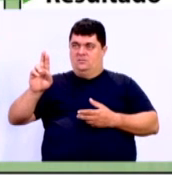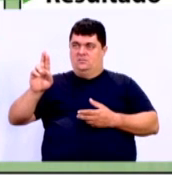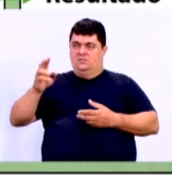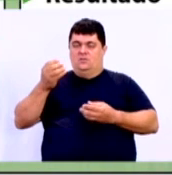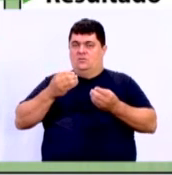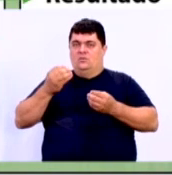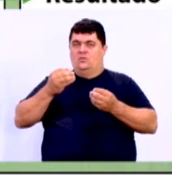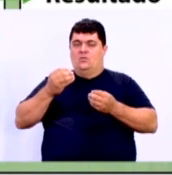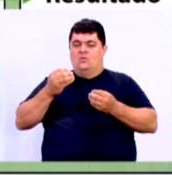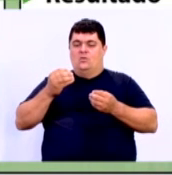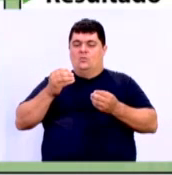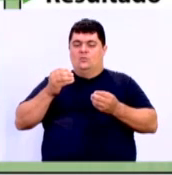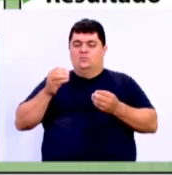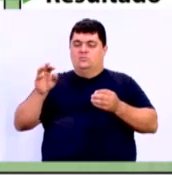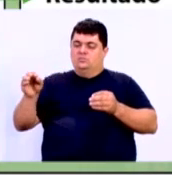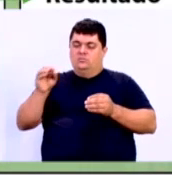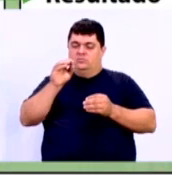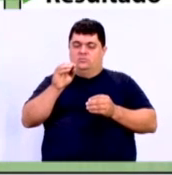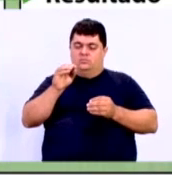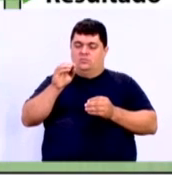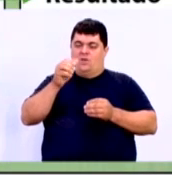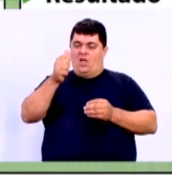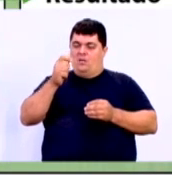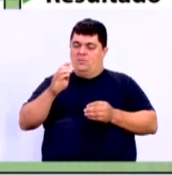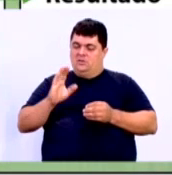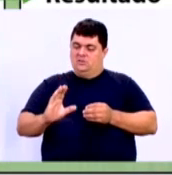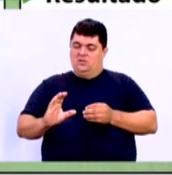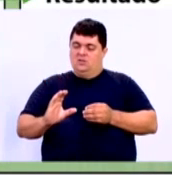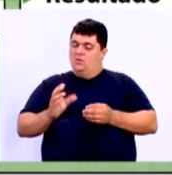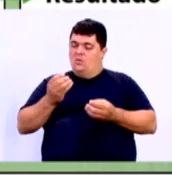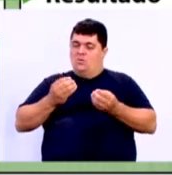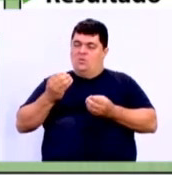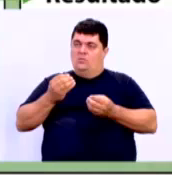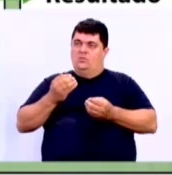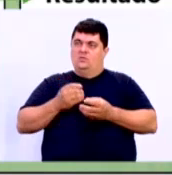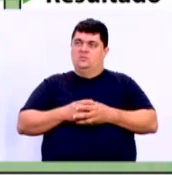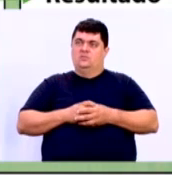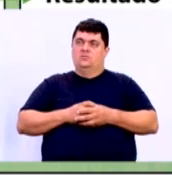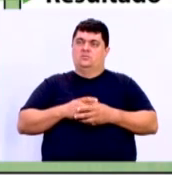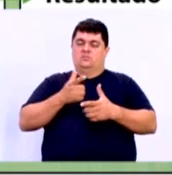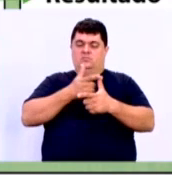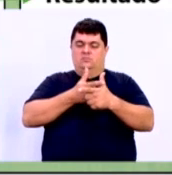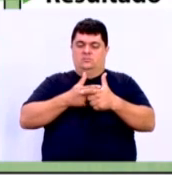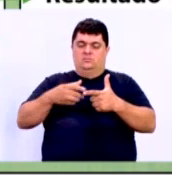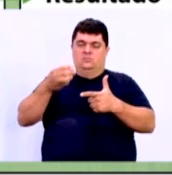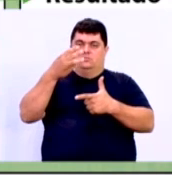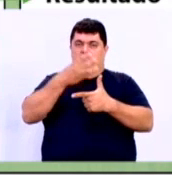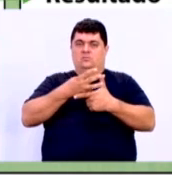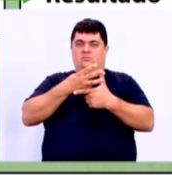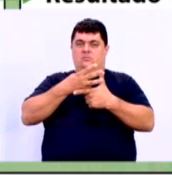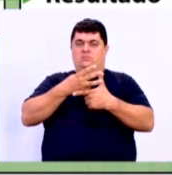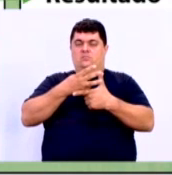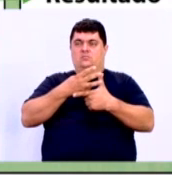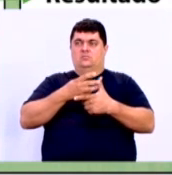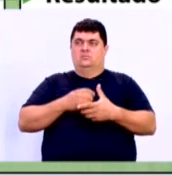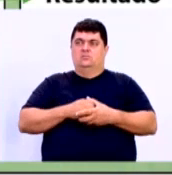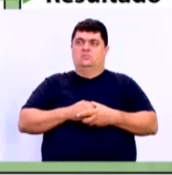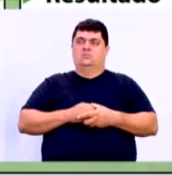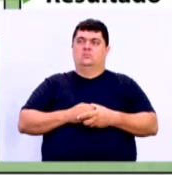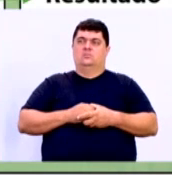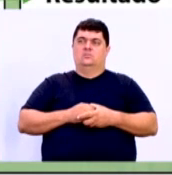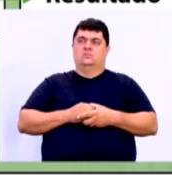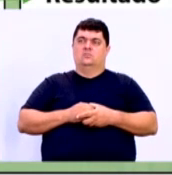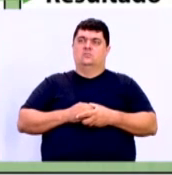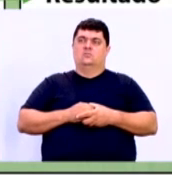Como que eu vou associar esse produto, esses R$30 a 3 produtos diferentes? Exatamente isso que eu vou passar para